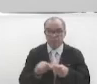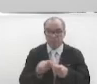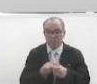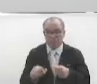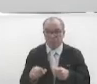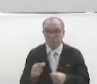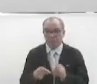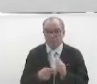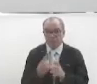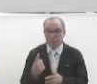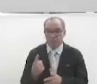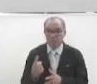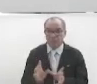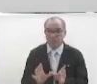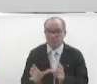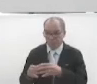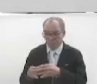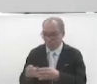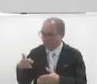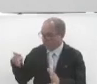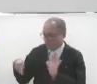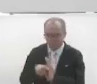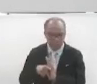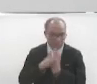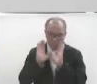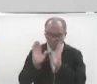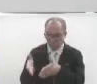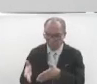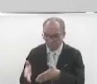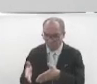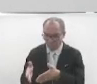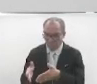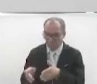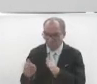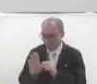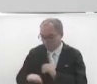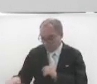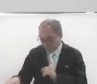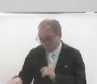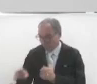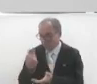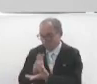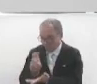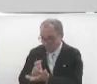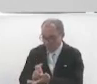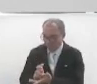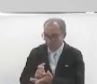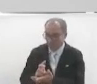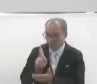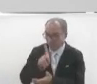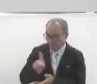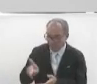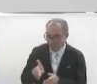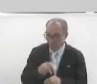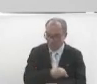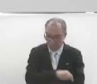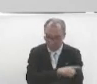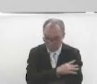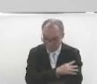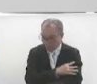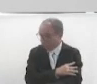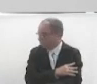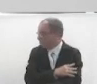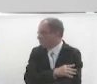7º primeiro quadro permanente docente do Ensino Infantil docente do ensino fundamental Oi